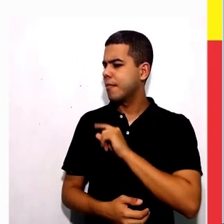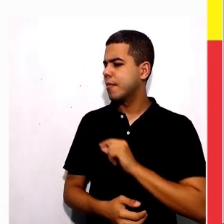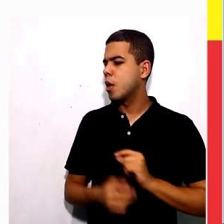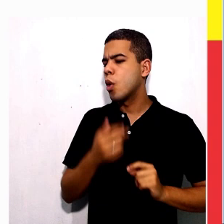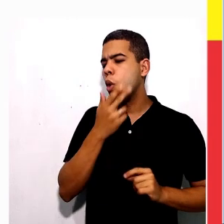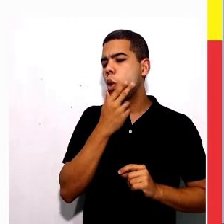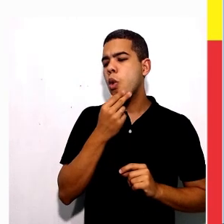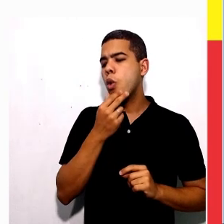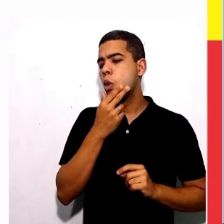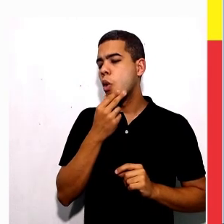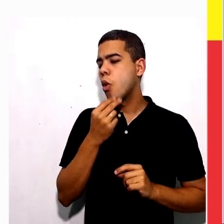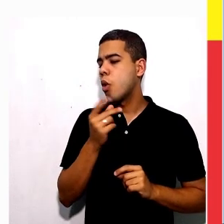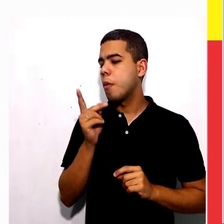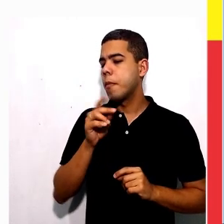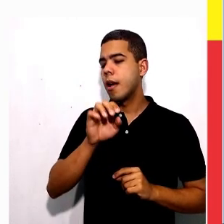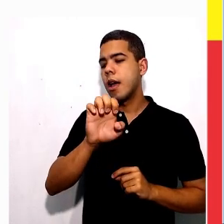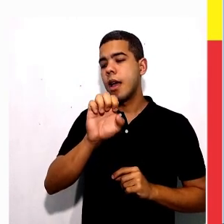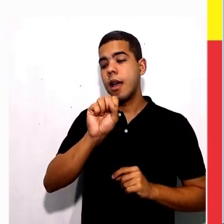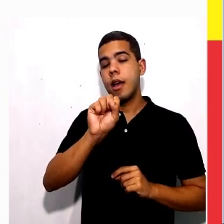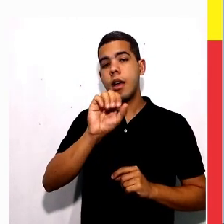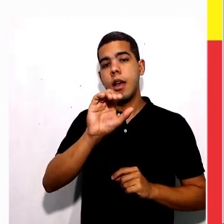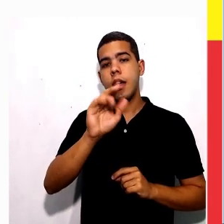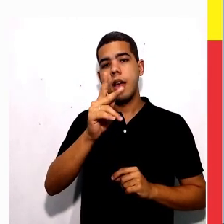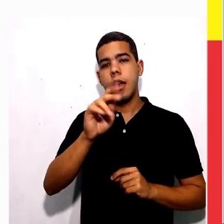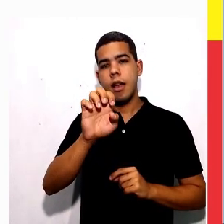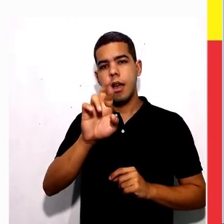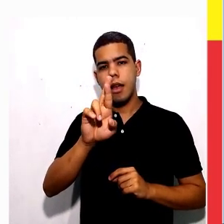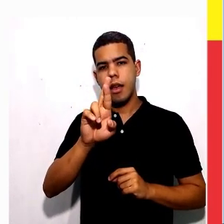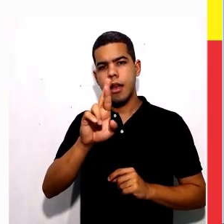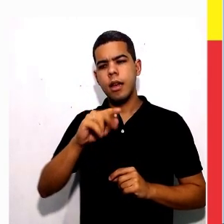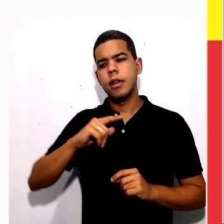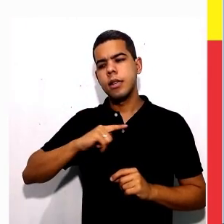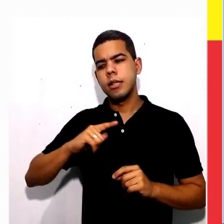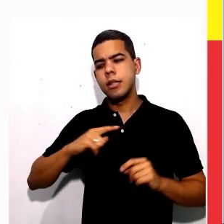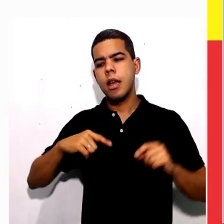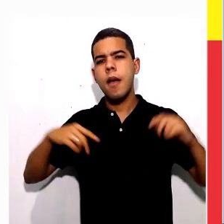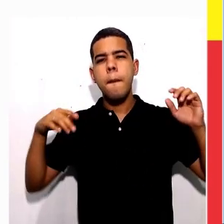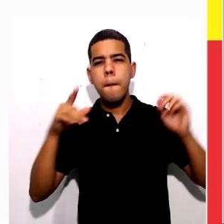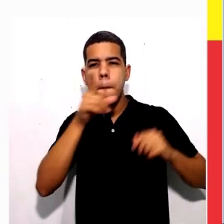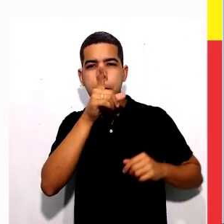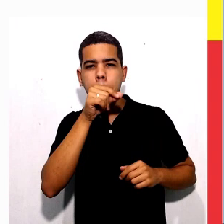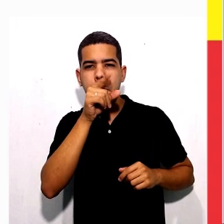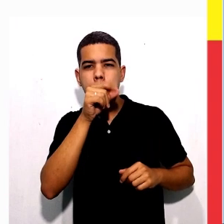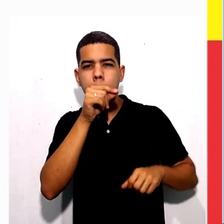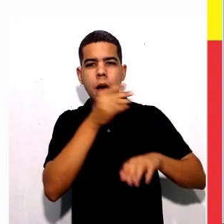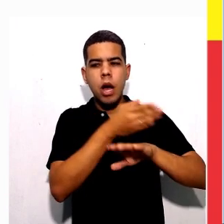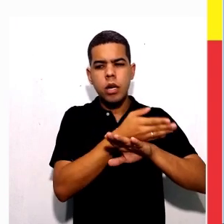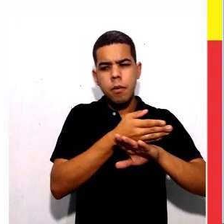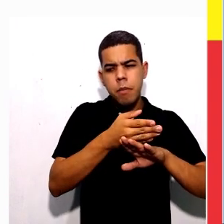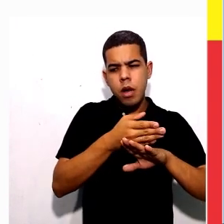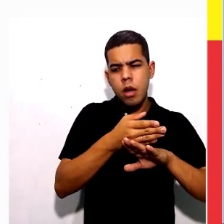se confunde, né, se mistura o pássaro branco e o pássaro